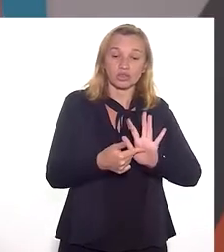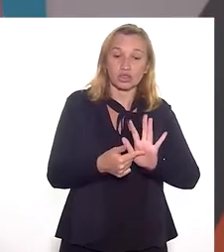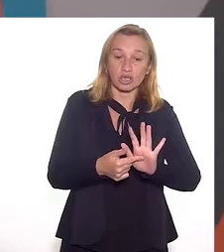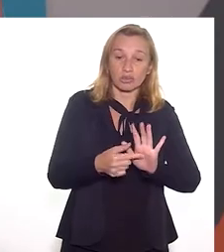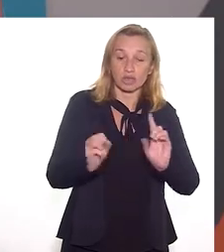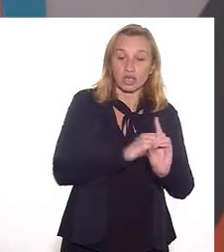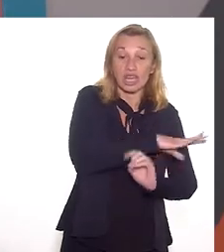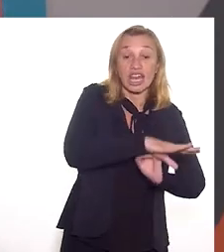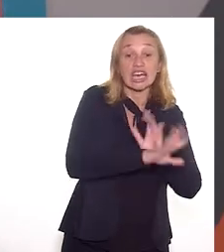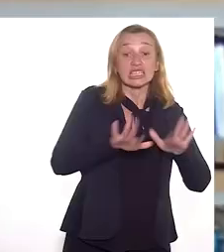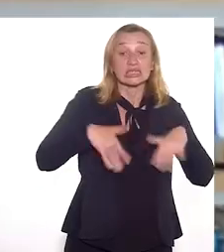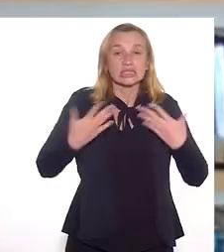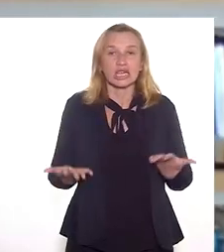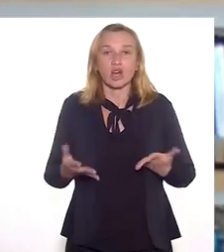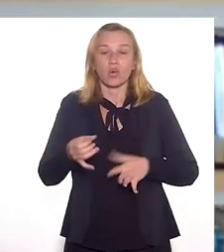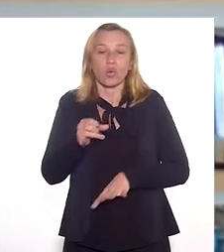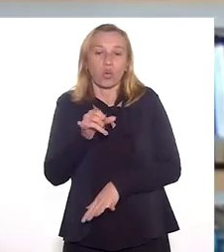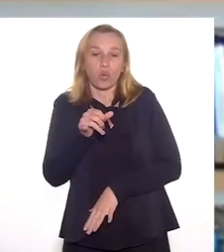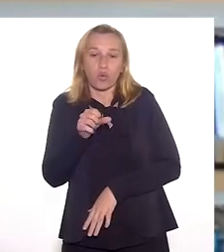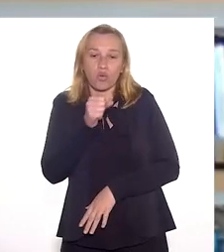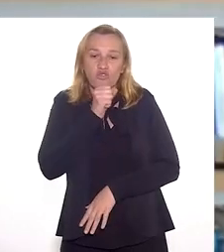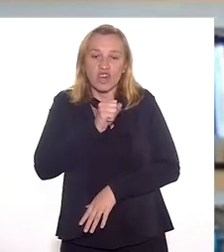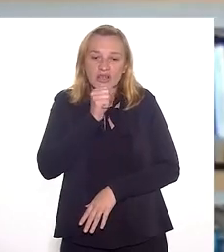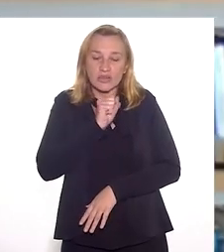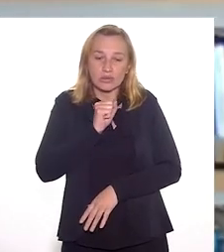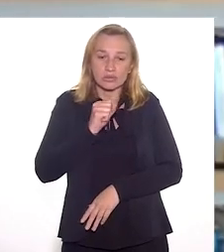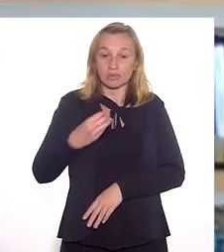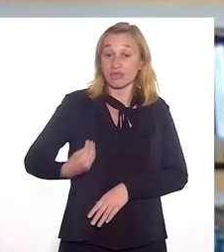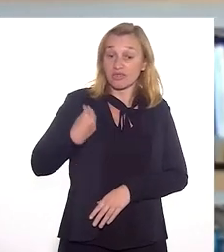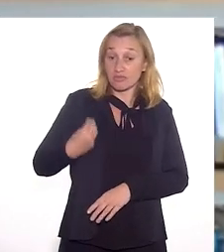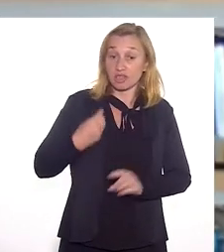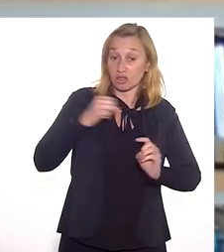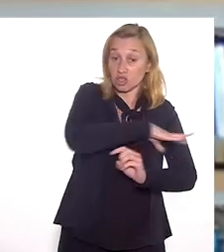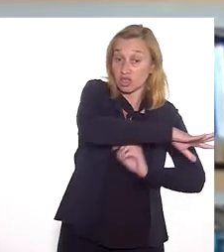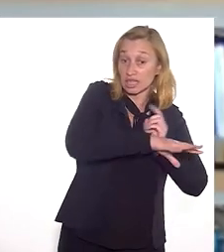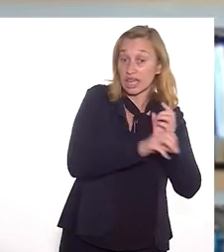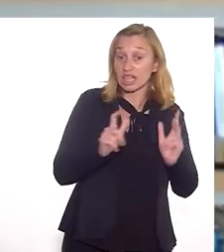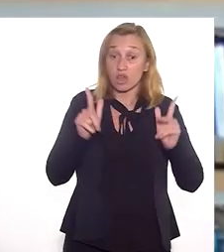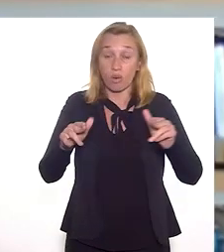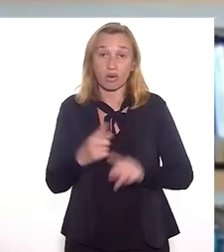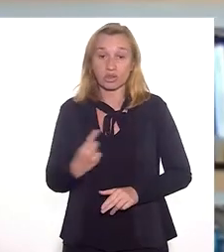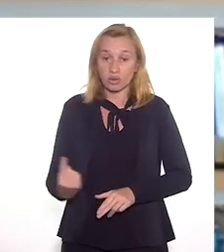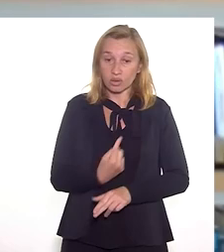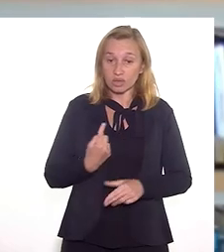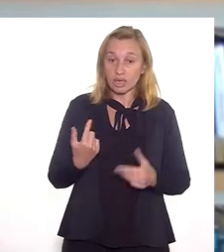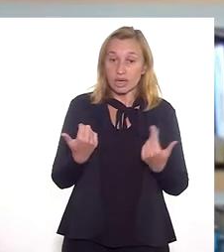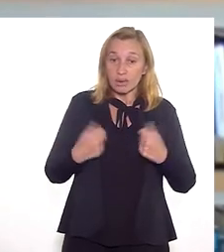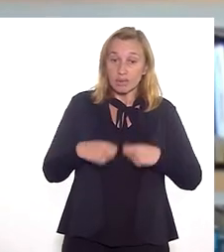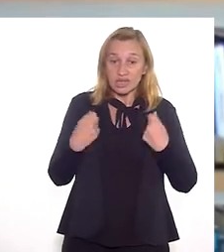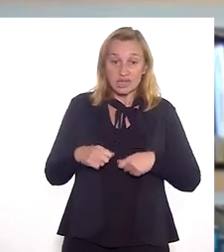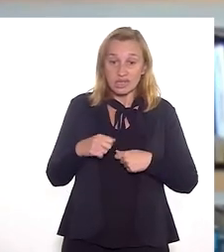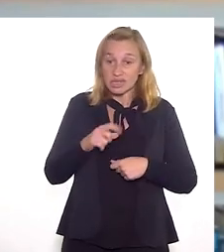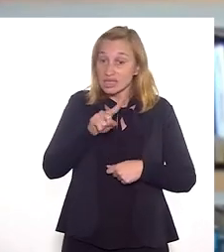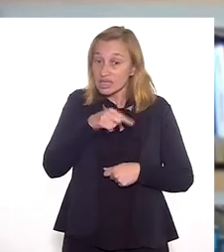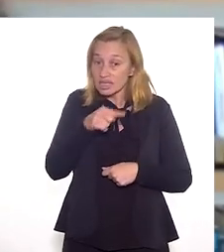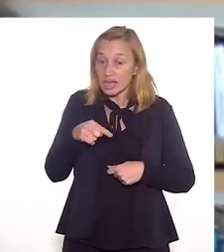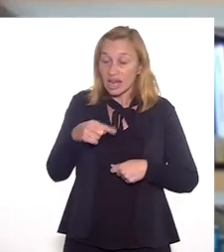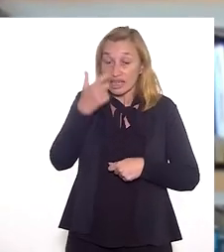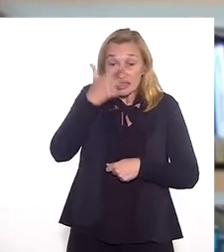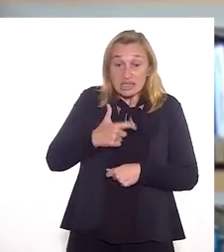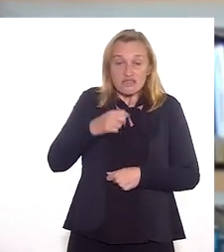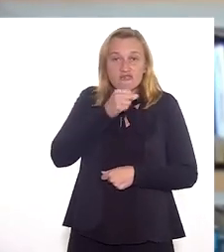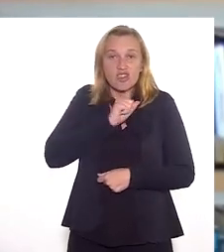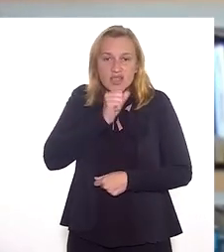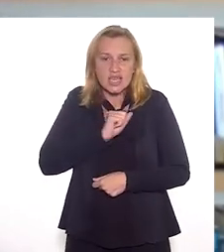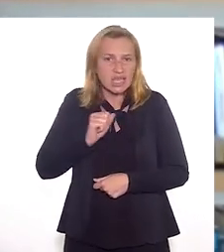o idoso, para sobreviver numa sociedade como a nossa, ele precisa se recusar a envelhecer. E isso é perverso, porque o